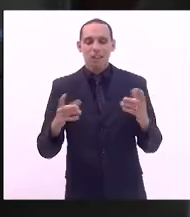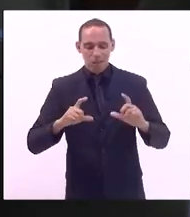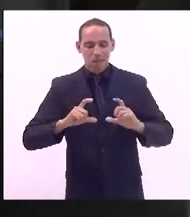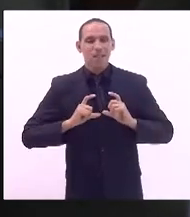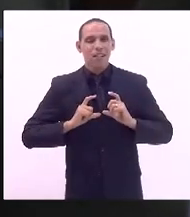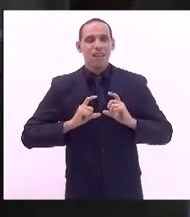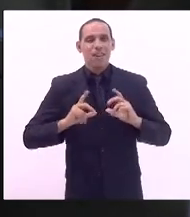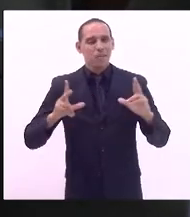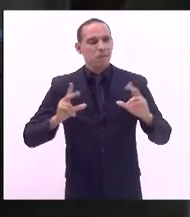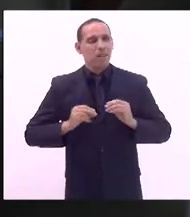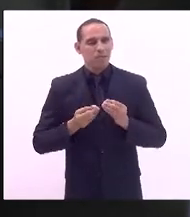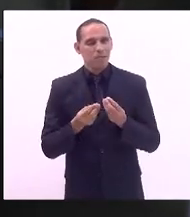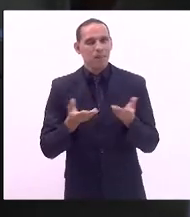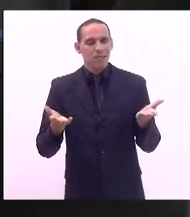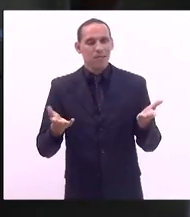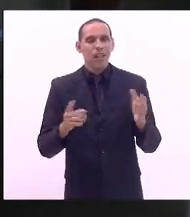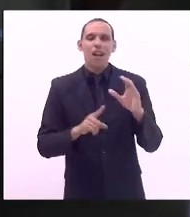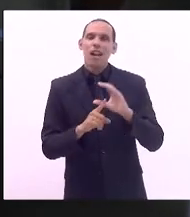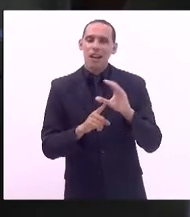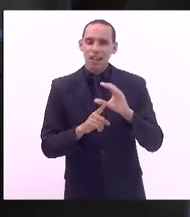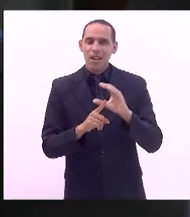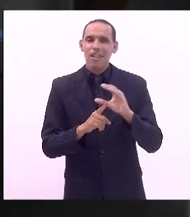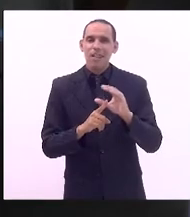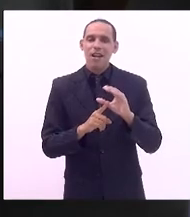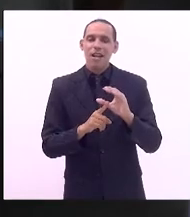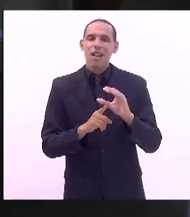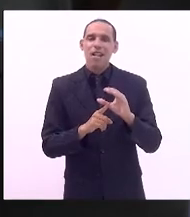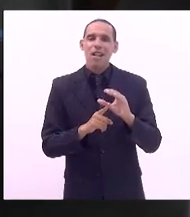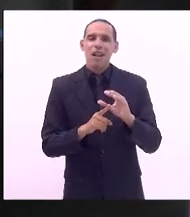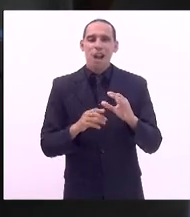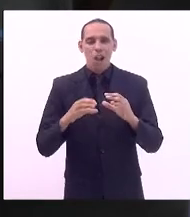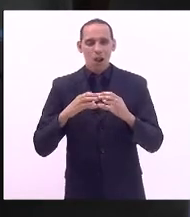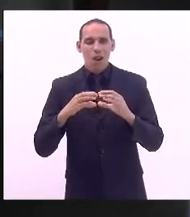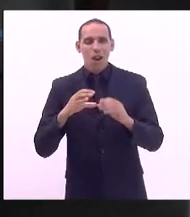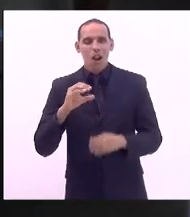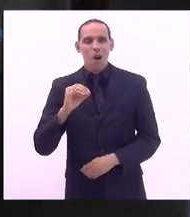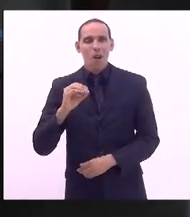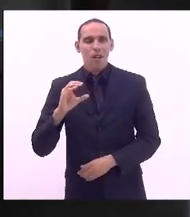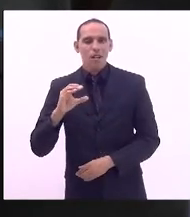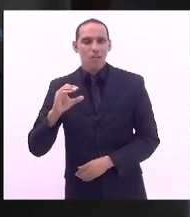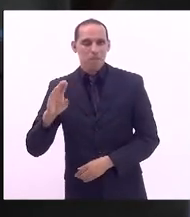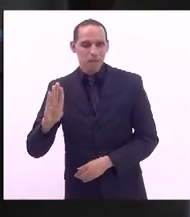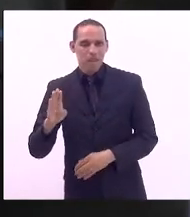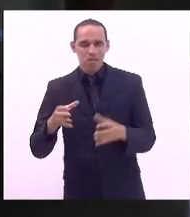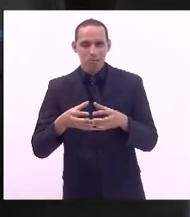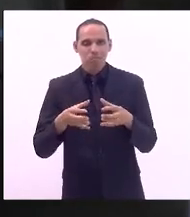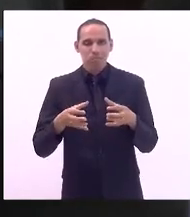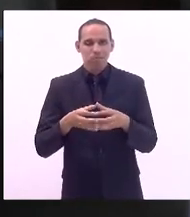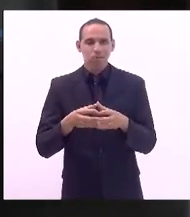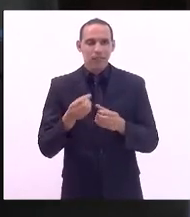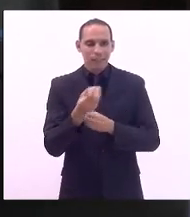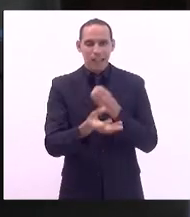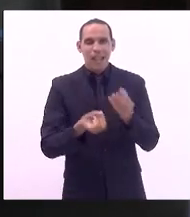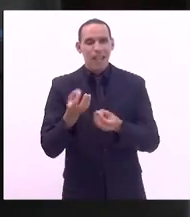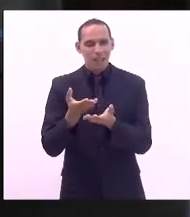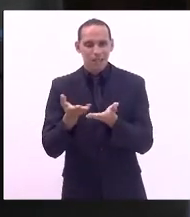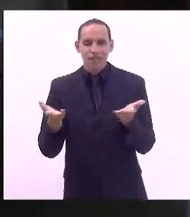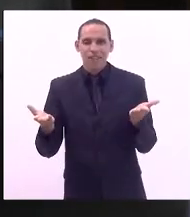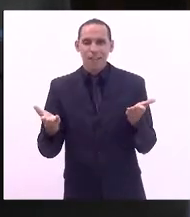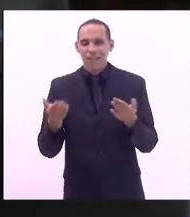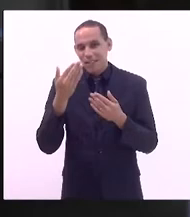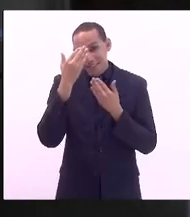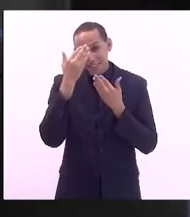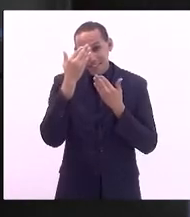medalha de mérito que a Capelania hoje a ordem dos capelães do Brasil tem a honra de entregar a cada um de vocês